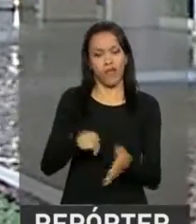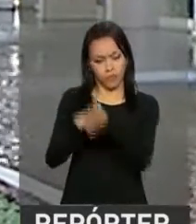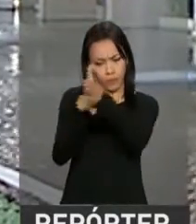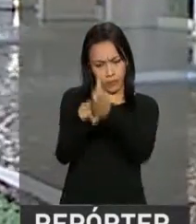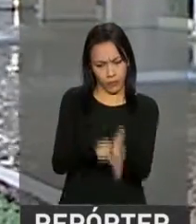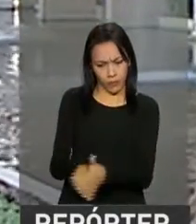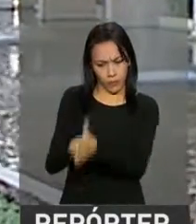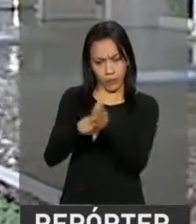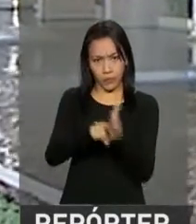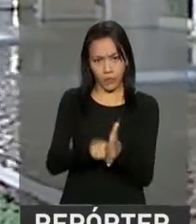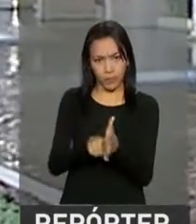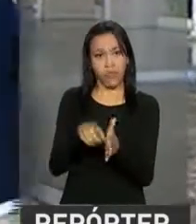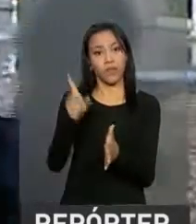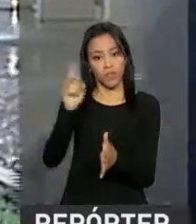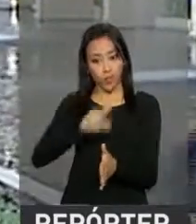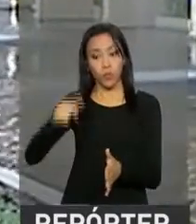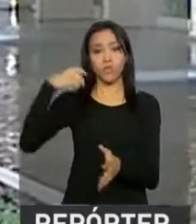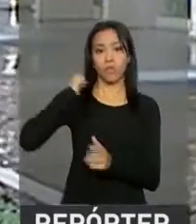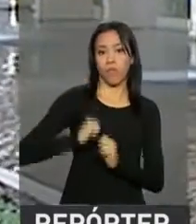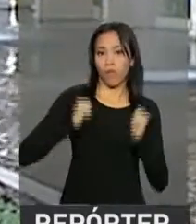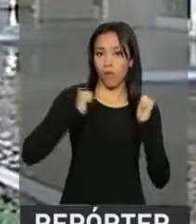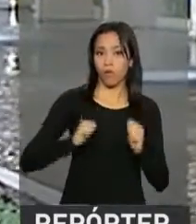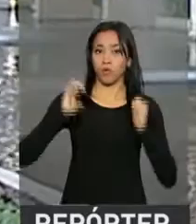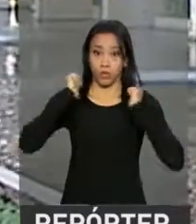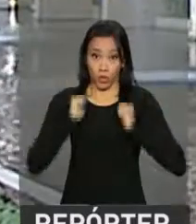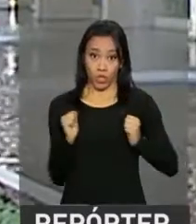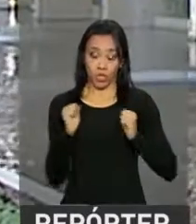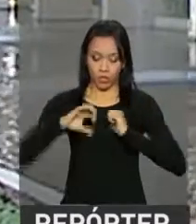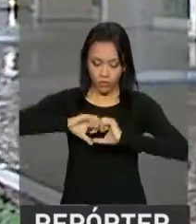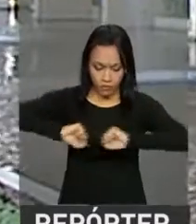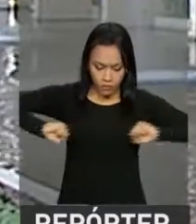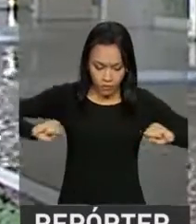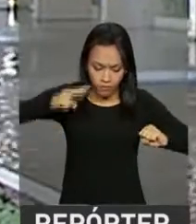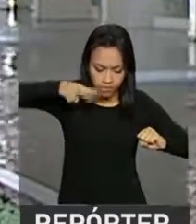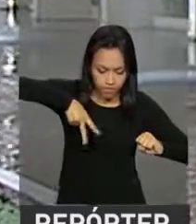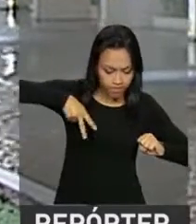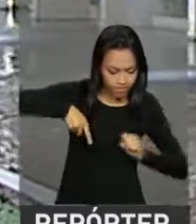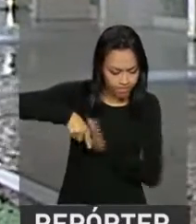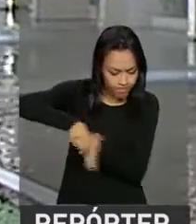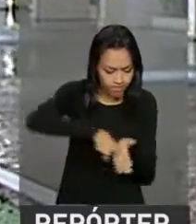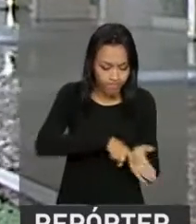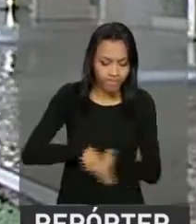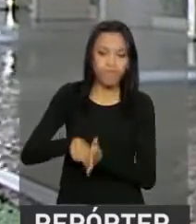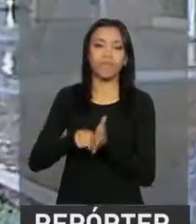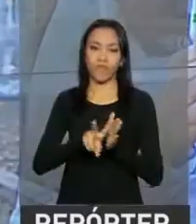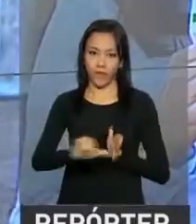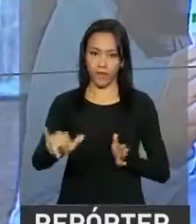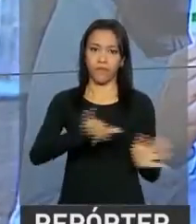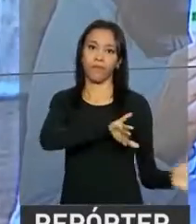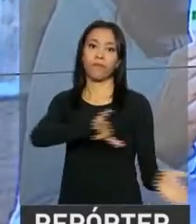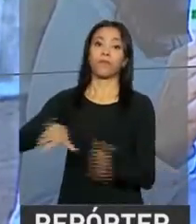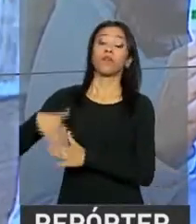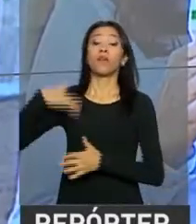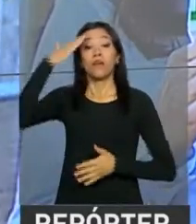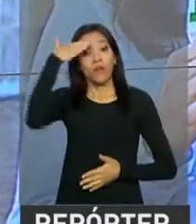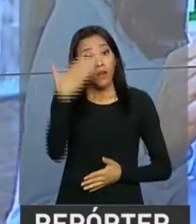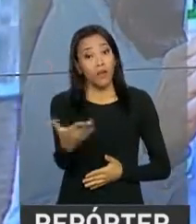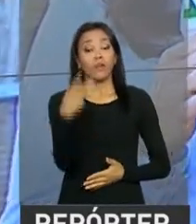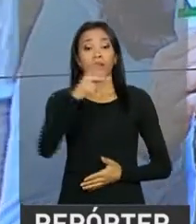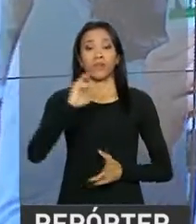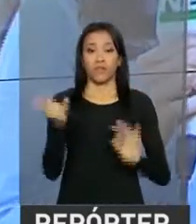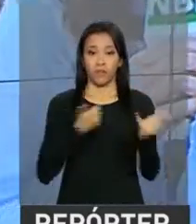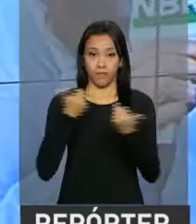equipamentos de raio x e vão ter suas bolsas e sua mochila revistados manualmente renata obrigada paola pelas suas